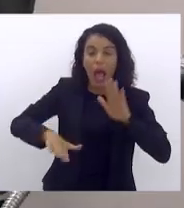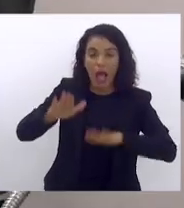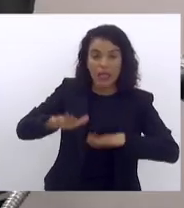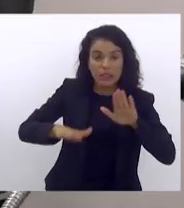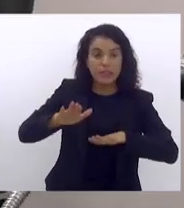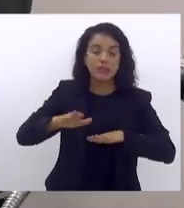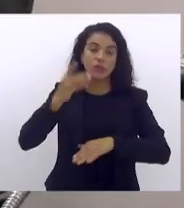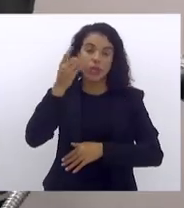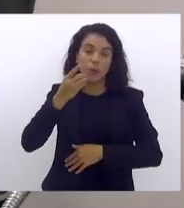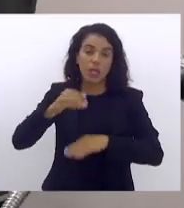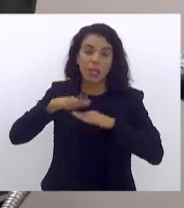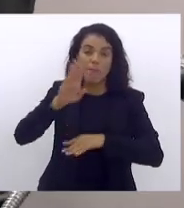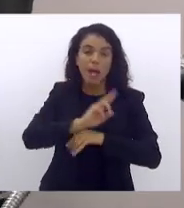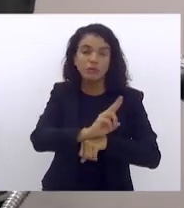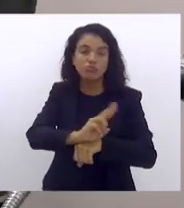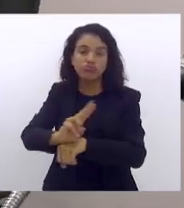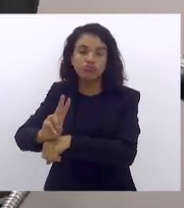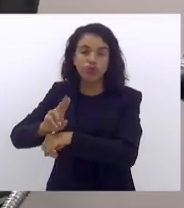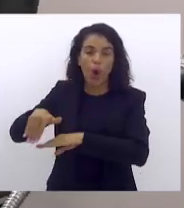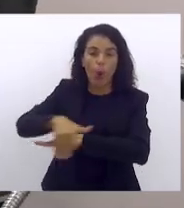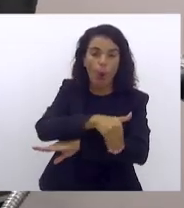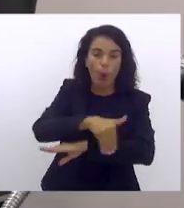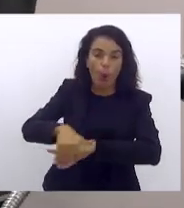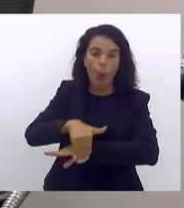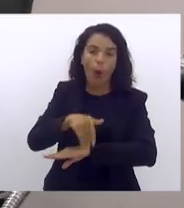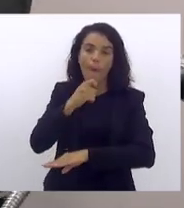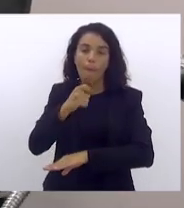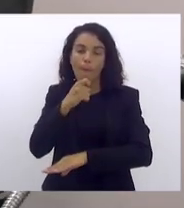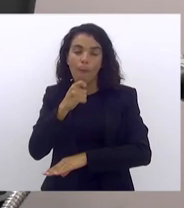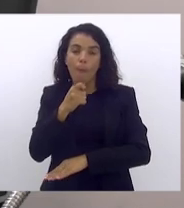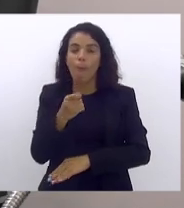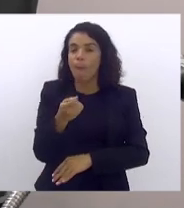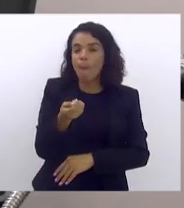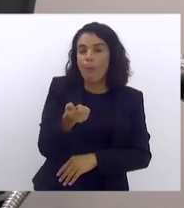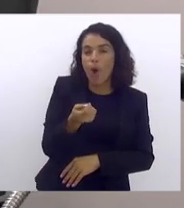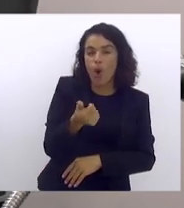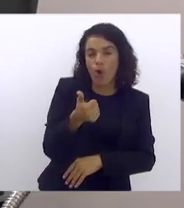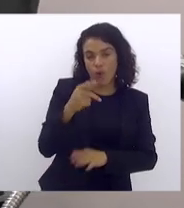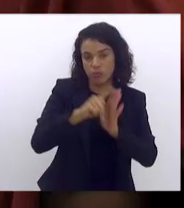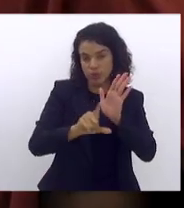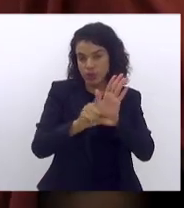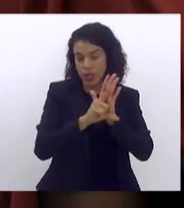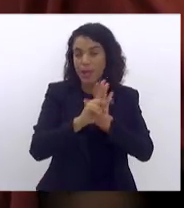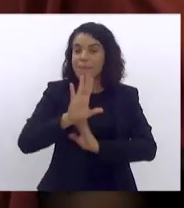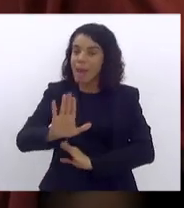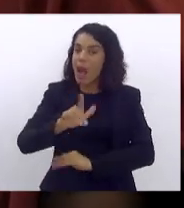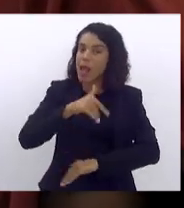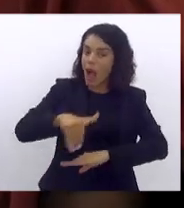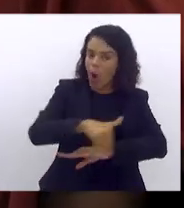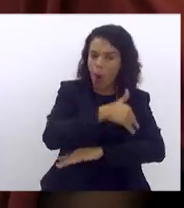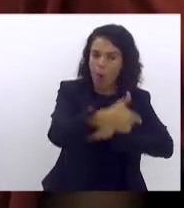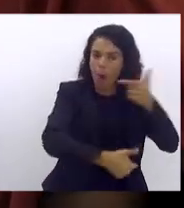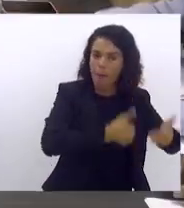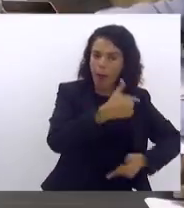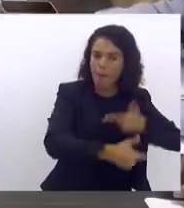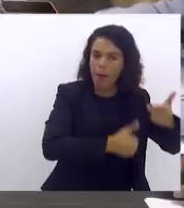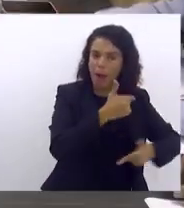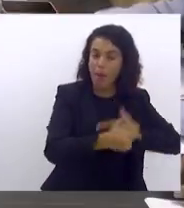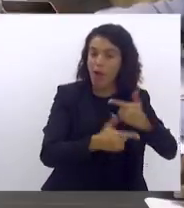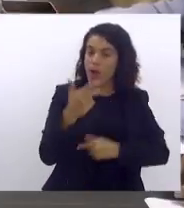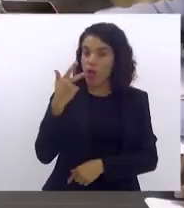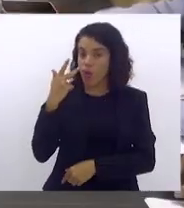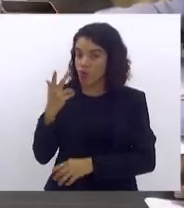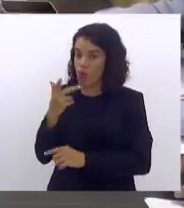rua, que são mais fiscalizadores, que têm pouca produção legislativa, mas muita produção em comissão. É sem juízo de valor do mandato de quem quer nenhum. Que seja. Eu estou só avaliando